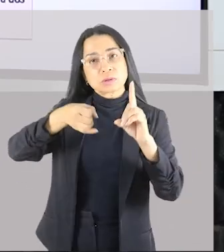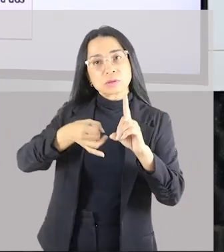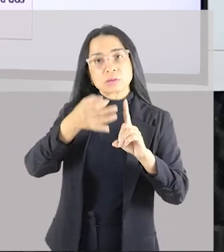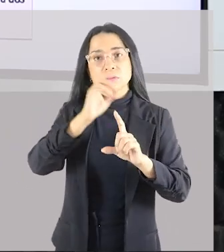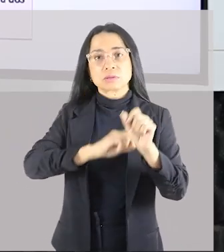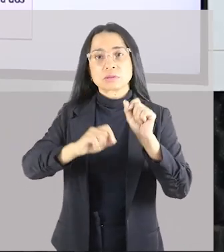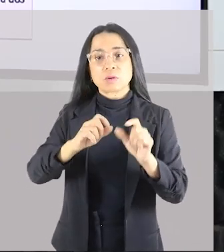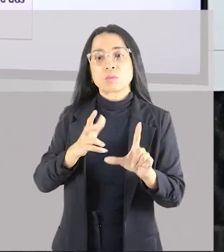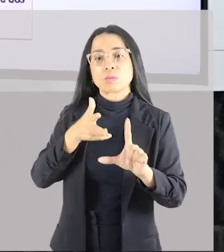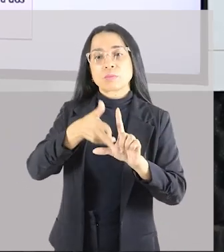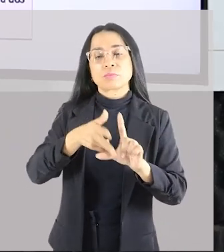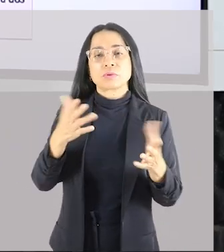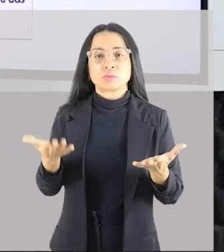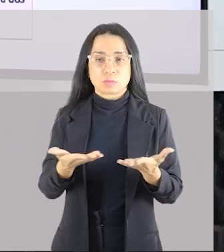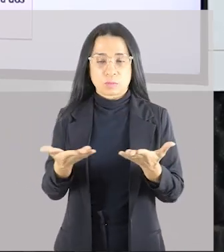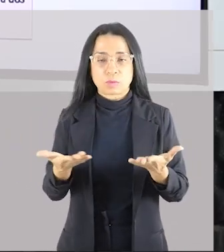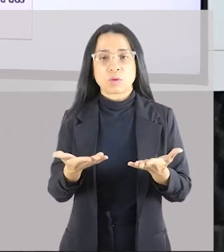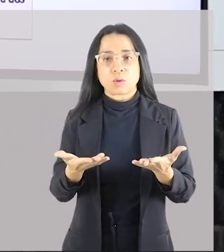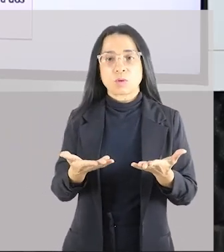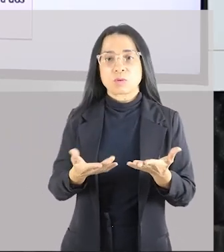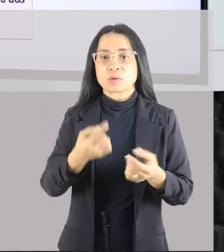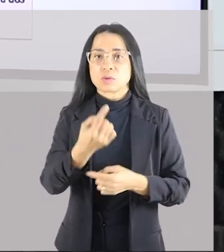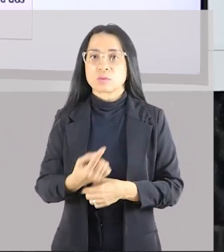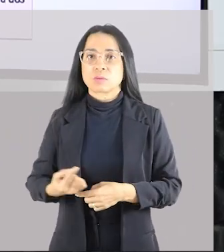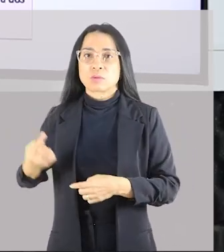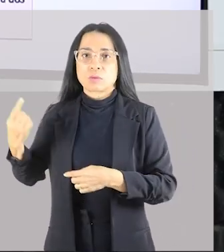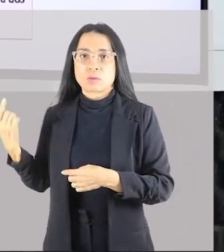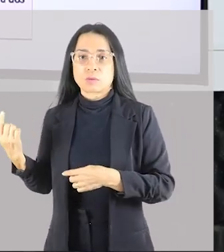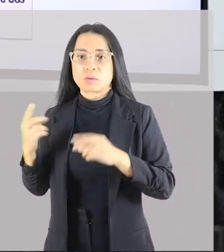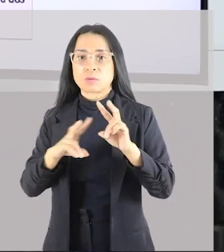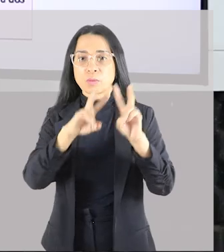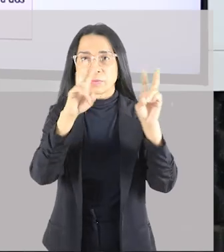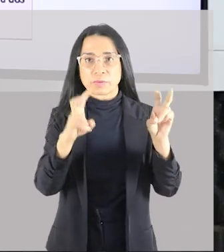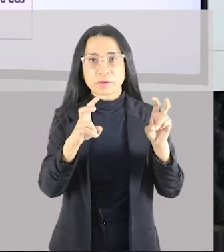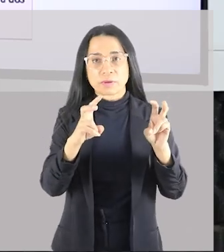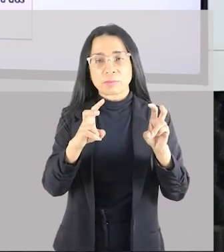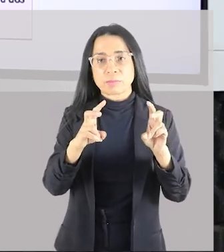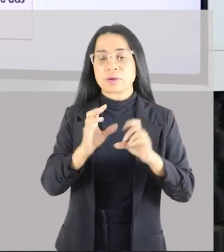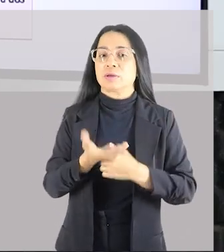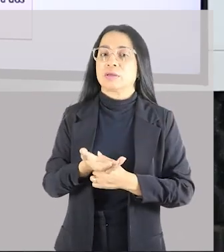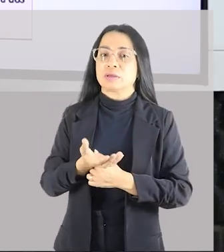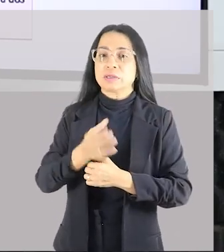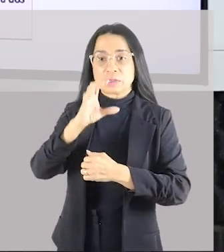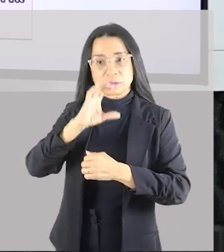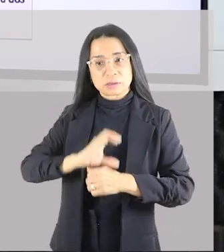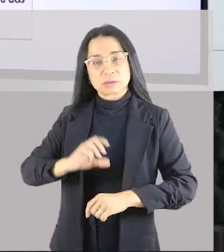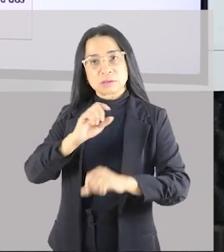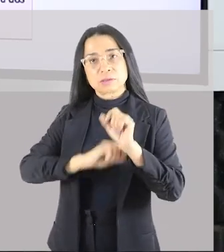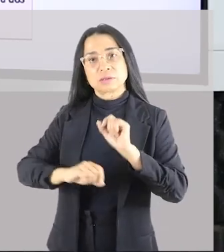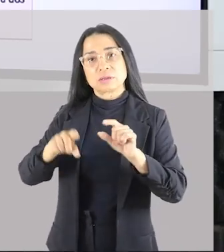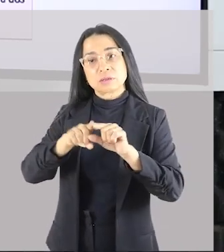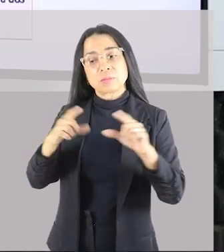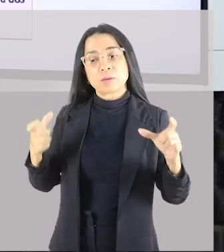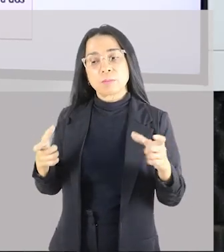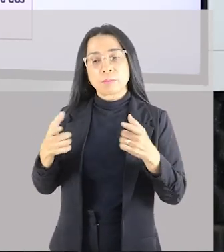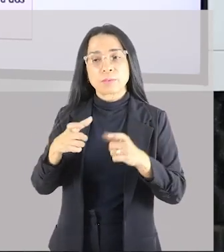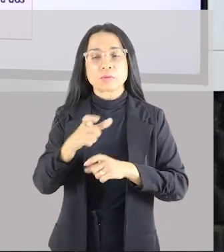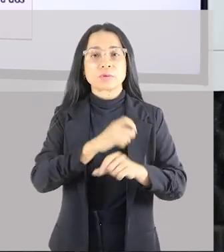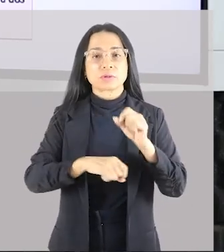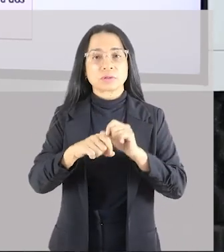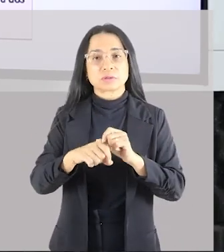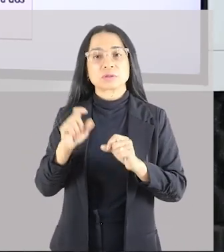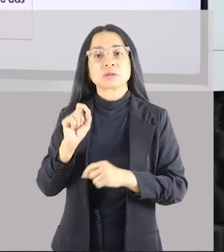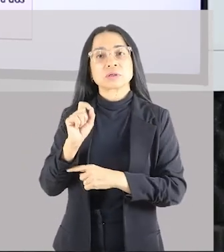recorte temático hoje é sobre cidadania e minorias, que, de longe e por excelência, é